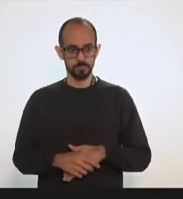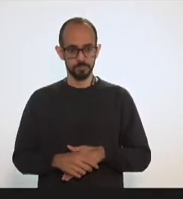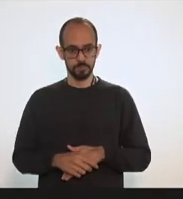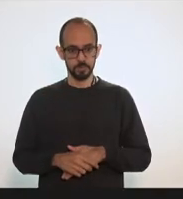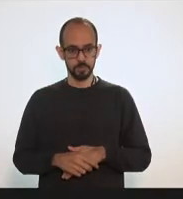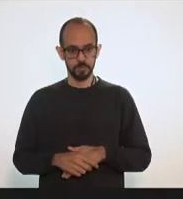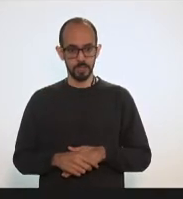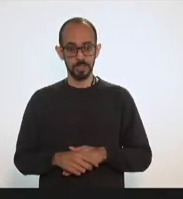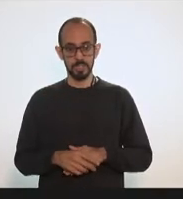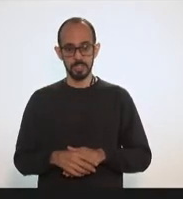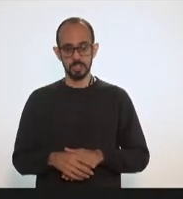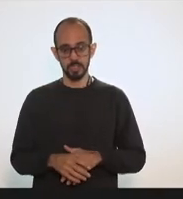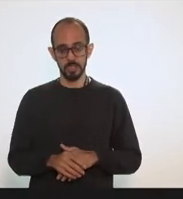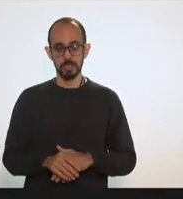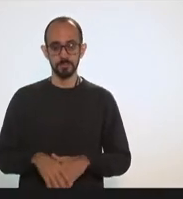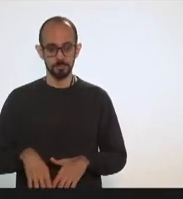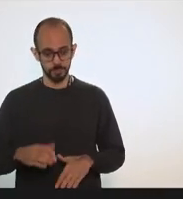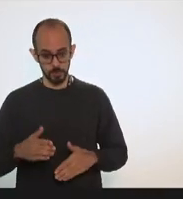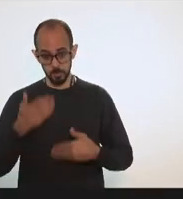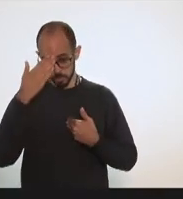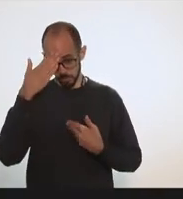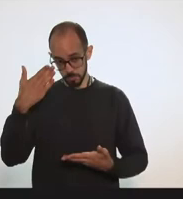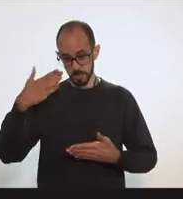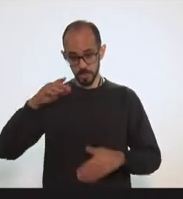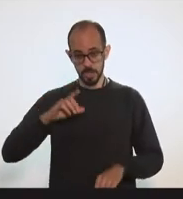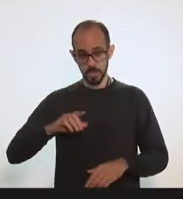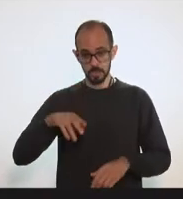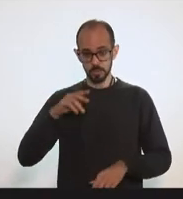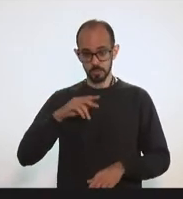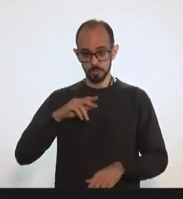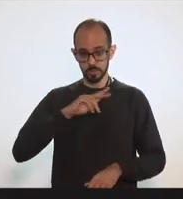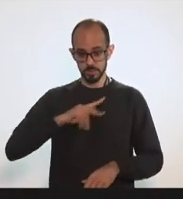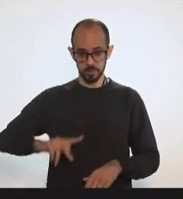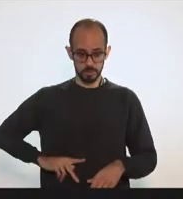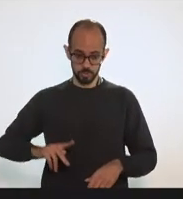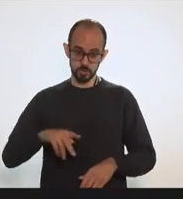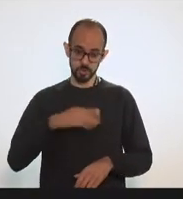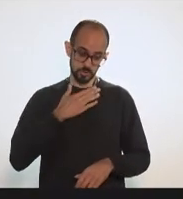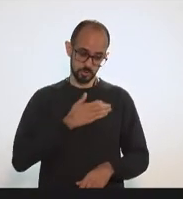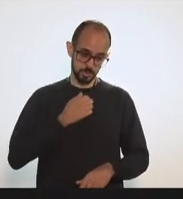Obrigado, subtenente Bernardo. Aliás, estamos com saudade do senhor, hein?